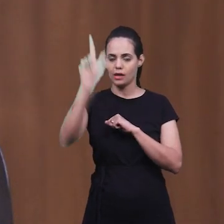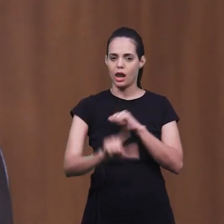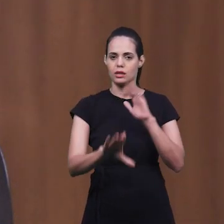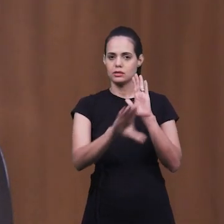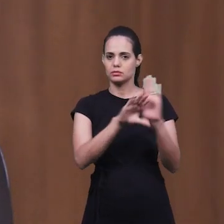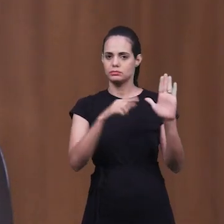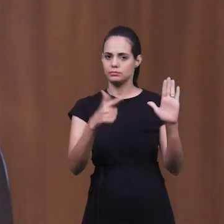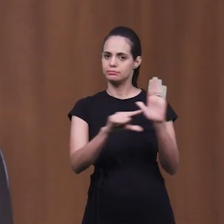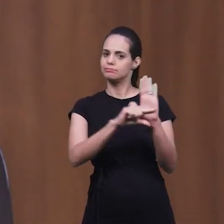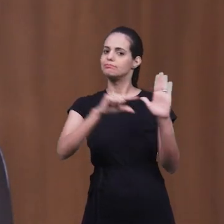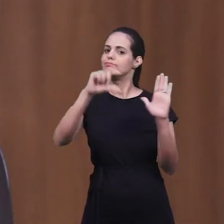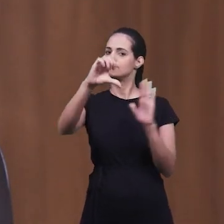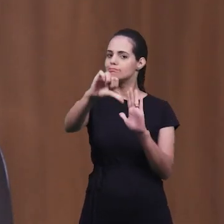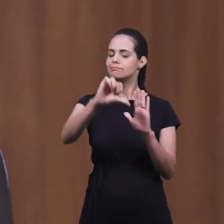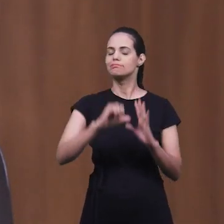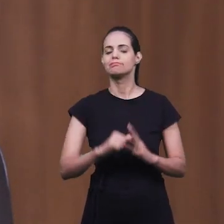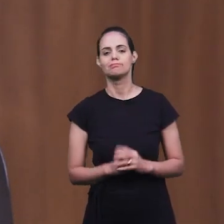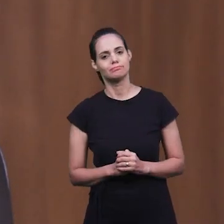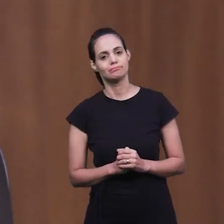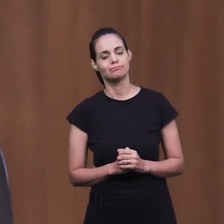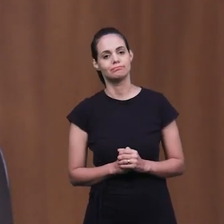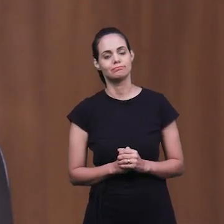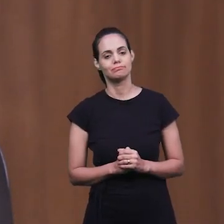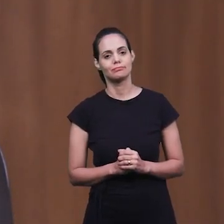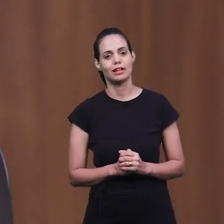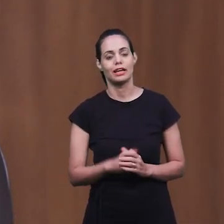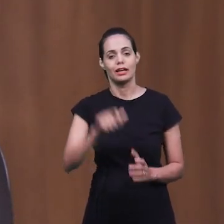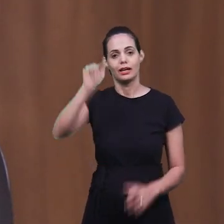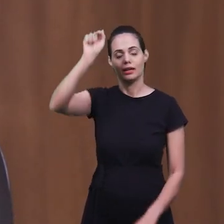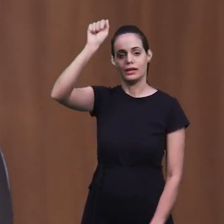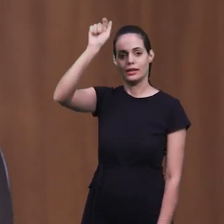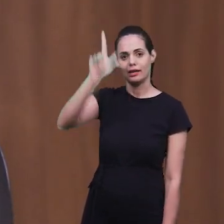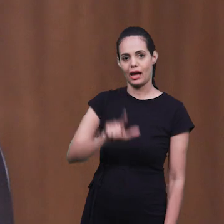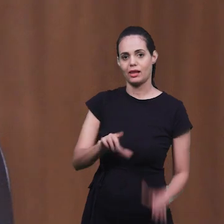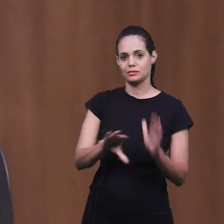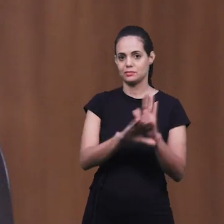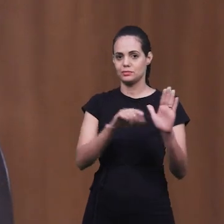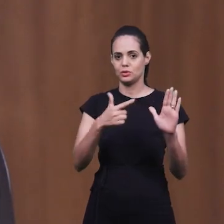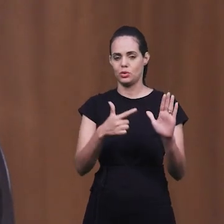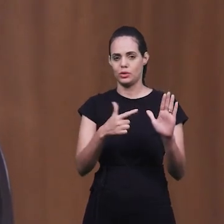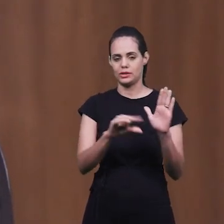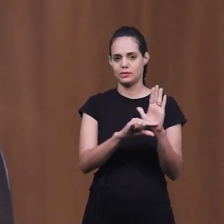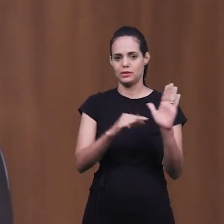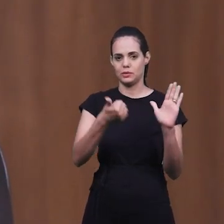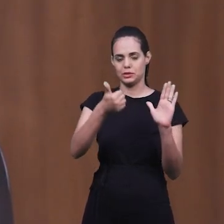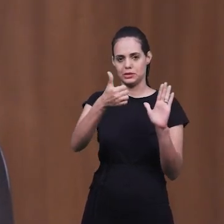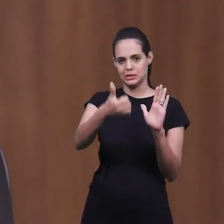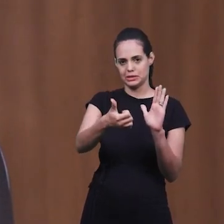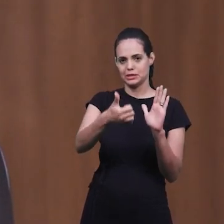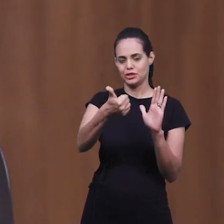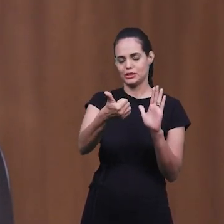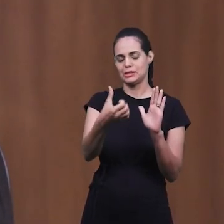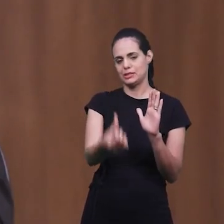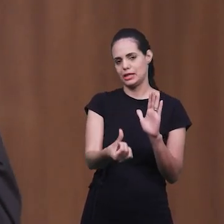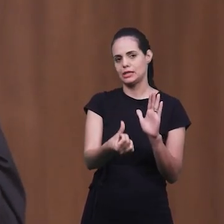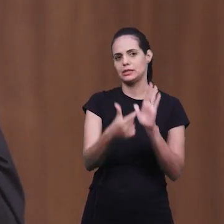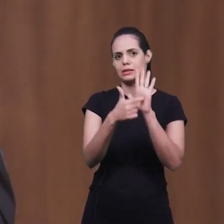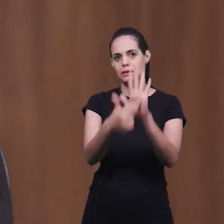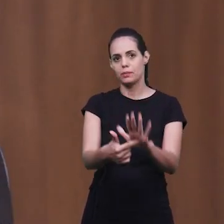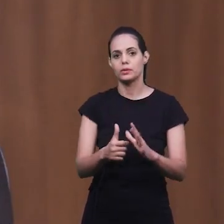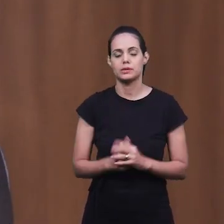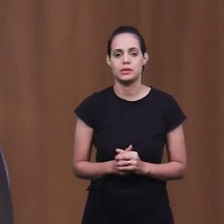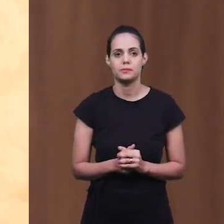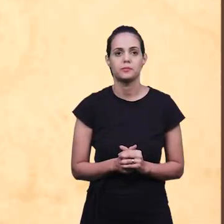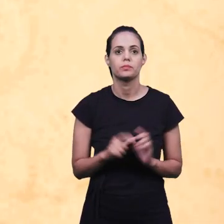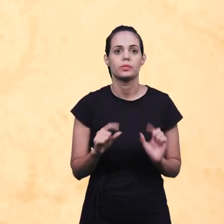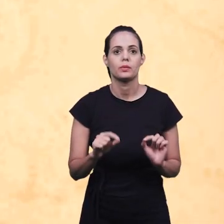Gálatas 2:9, mas também em Gálatas 2:16, há uma conclusão, que nos resume tudo